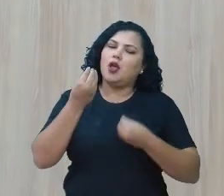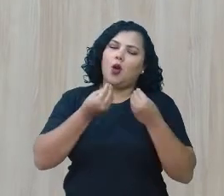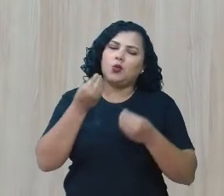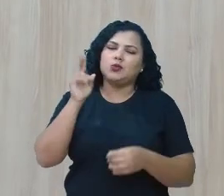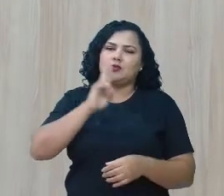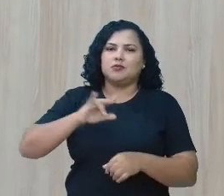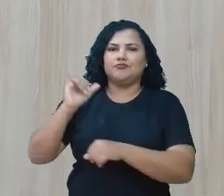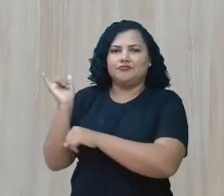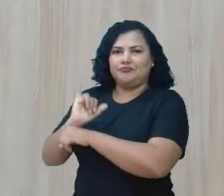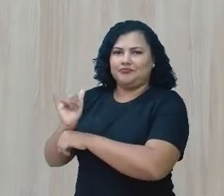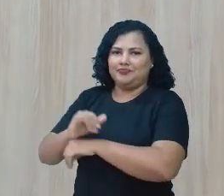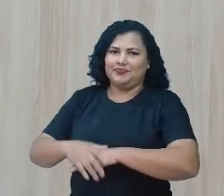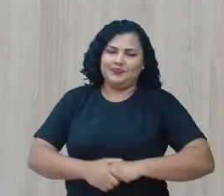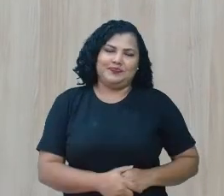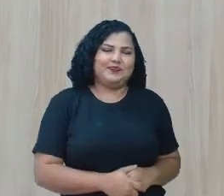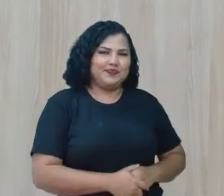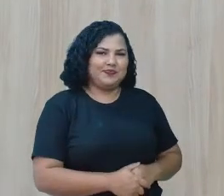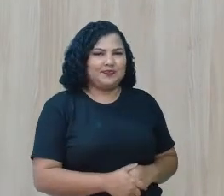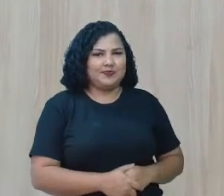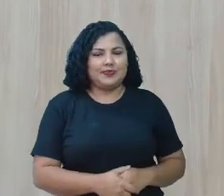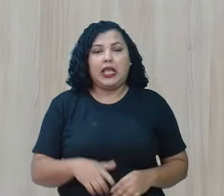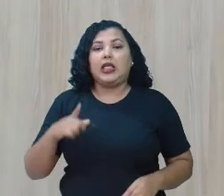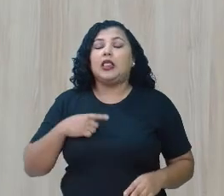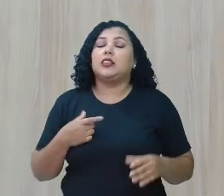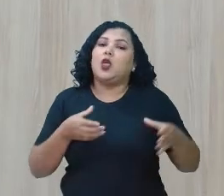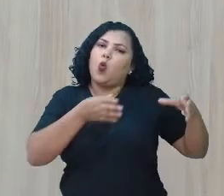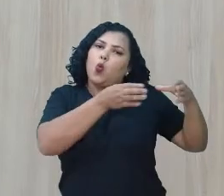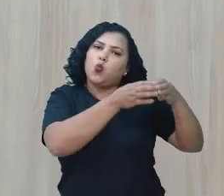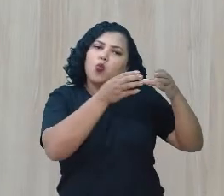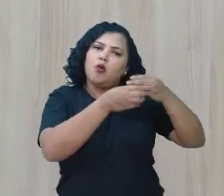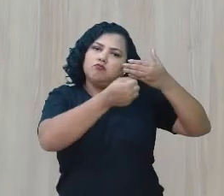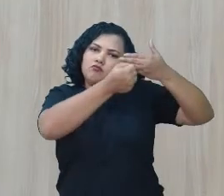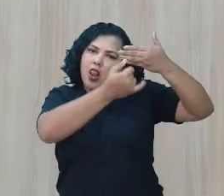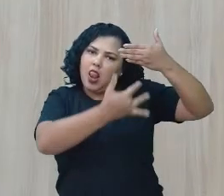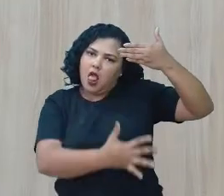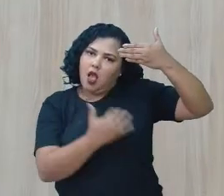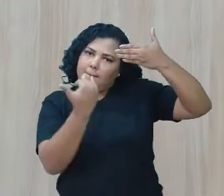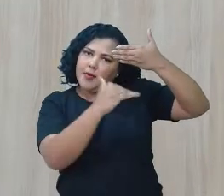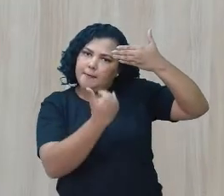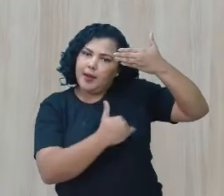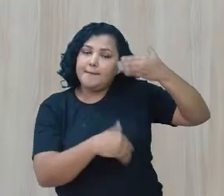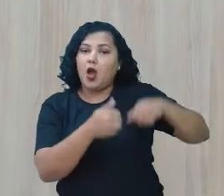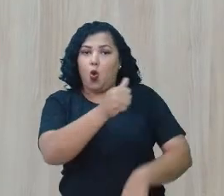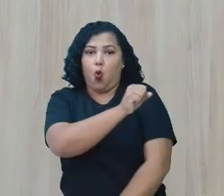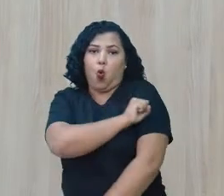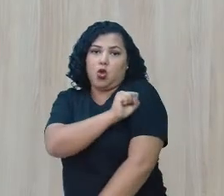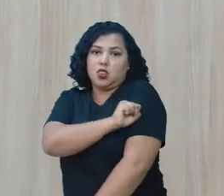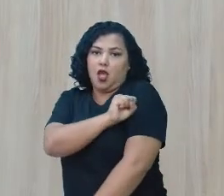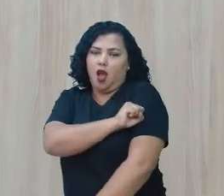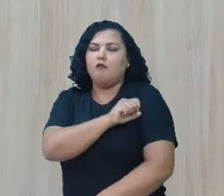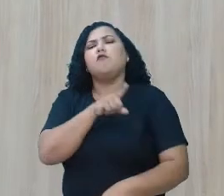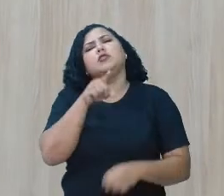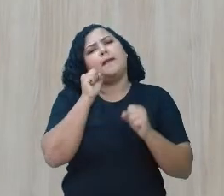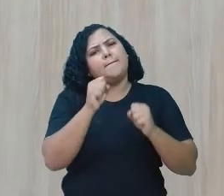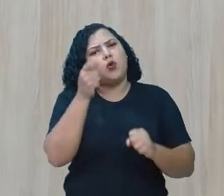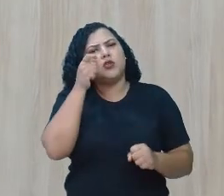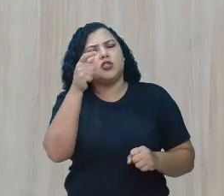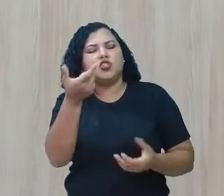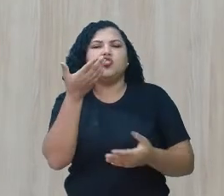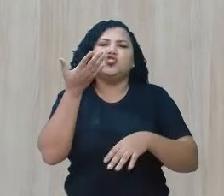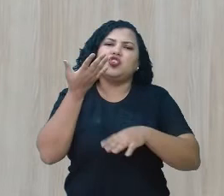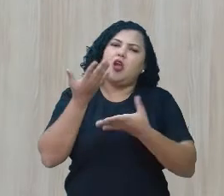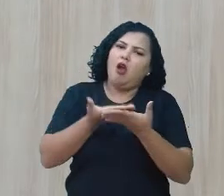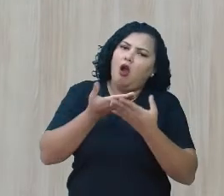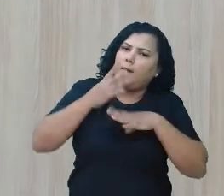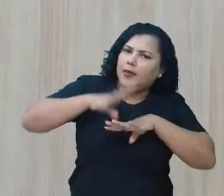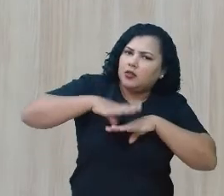canal no YouTube, tá bom? Lá tem uma playlist, tá bom? 8º ano, e você pode acompanhar não só as aulas de matemática, mas